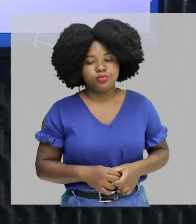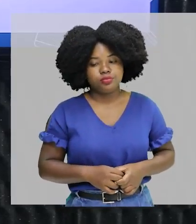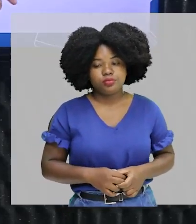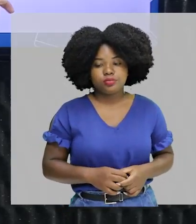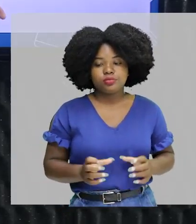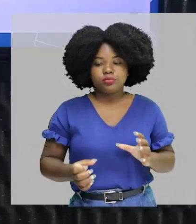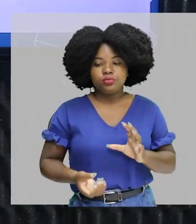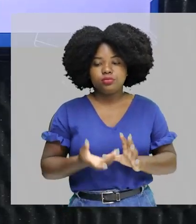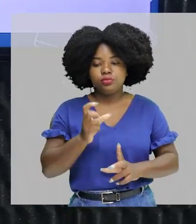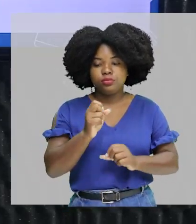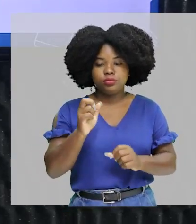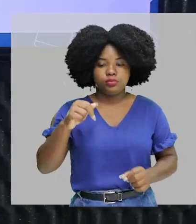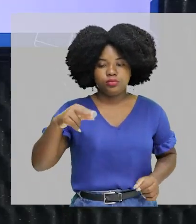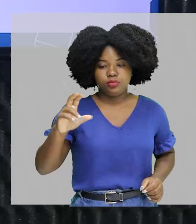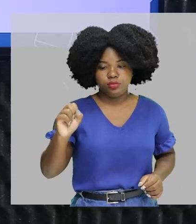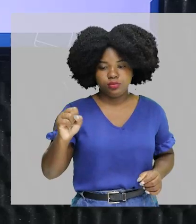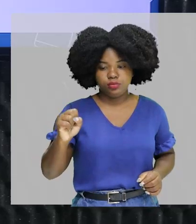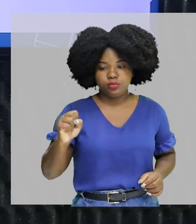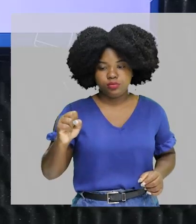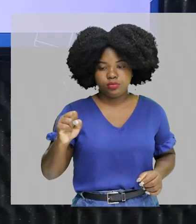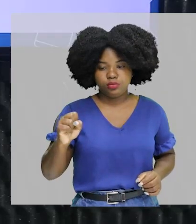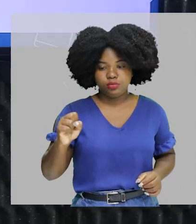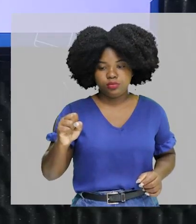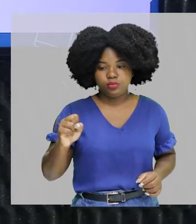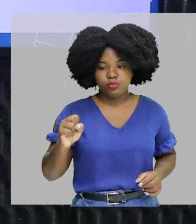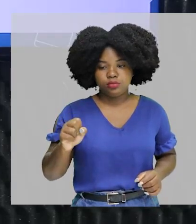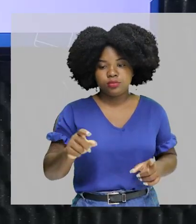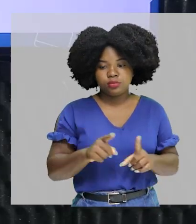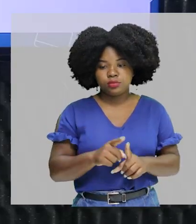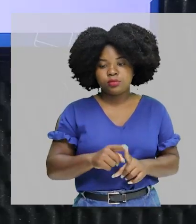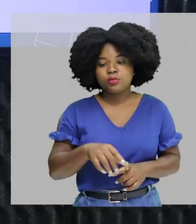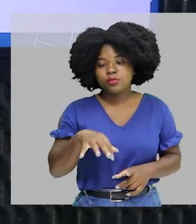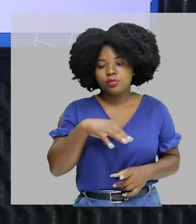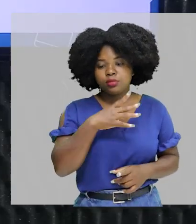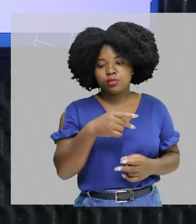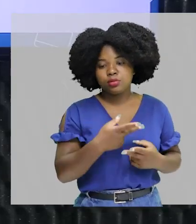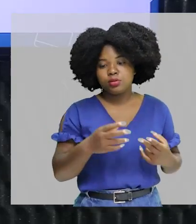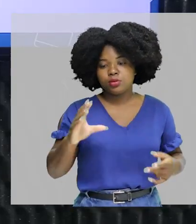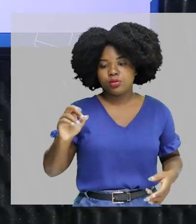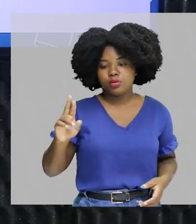ele origina o ânus, tá? Tanto nos equinodermos quanto nos animais